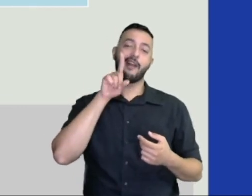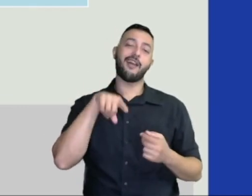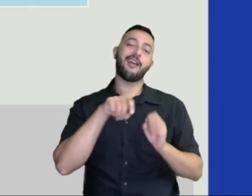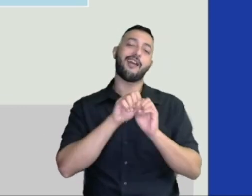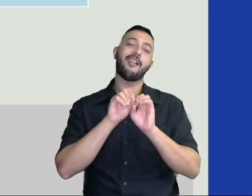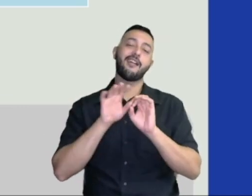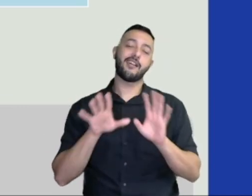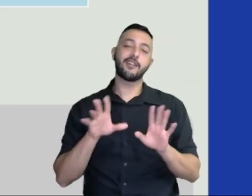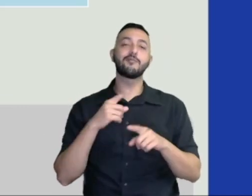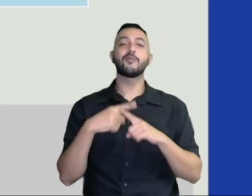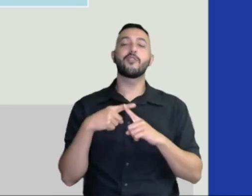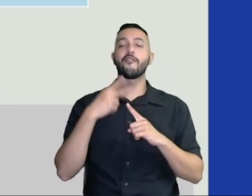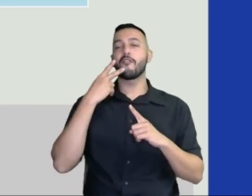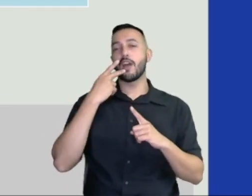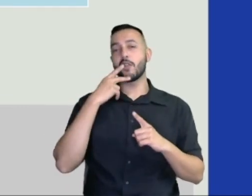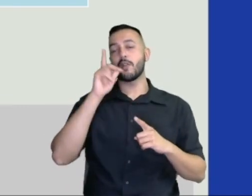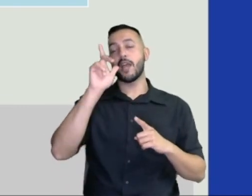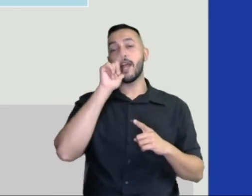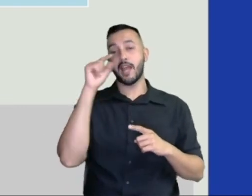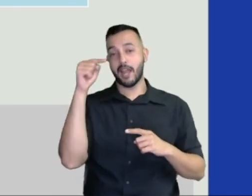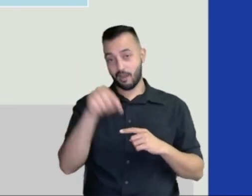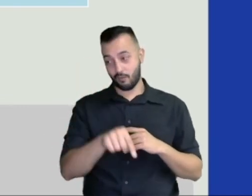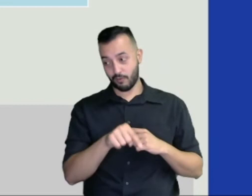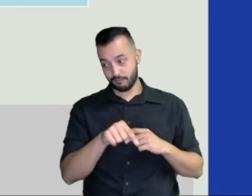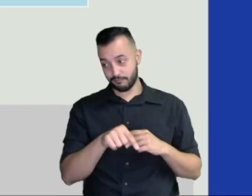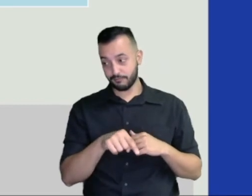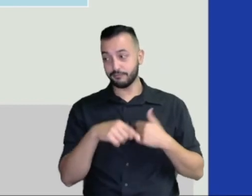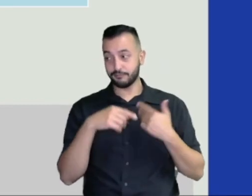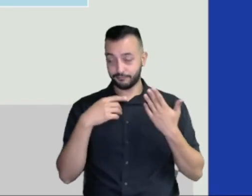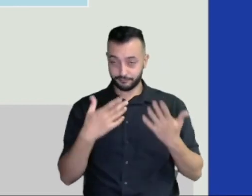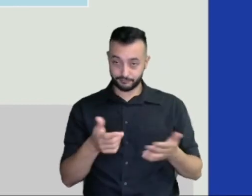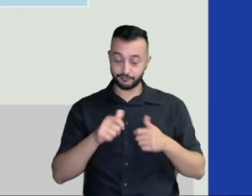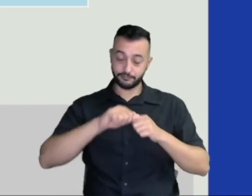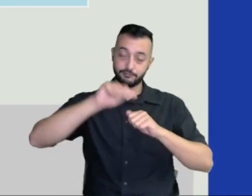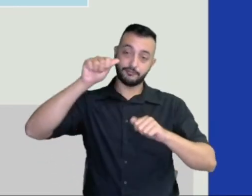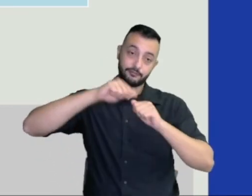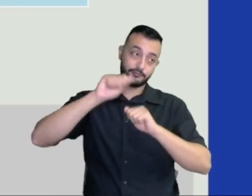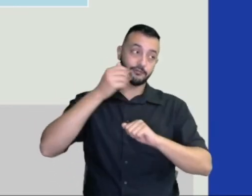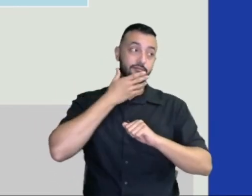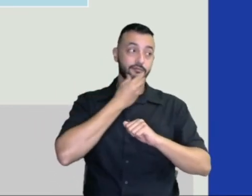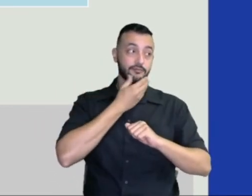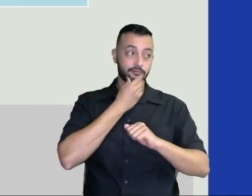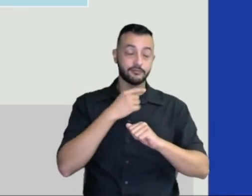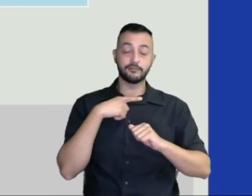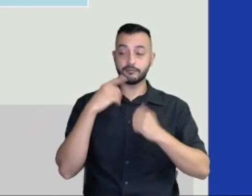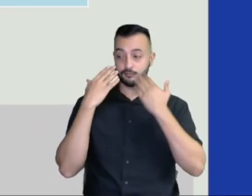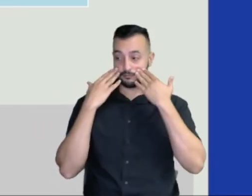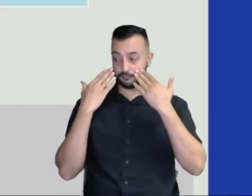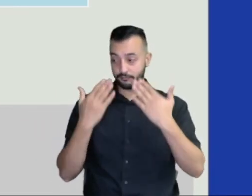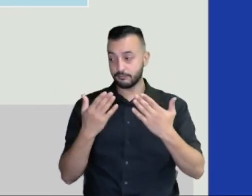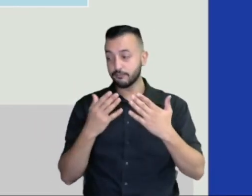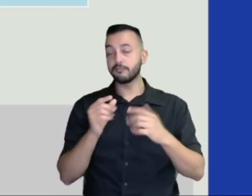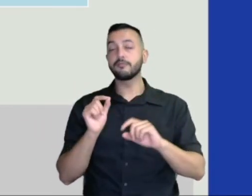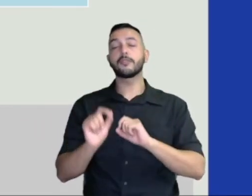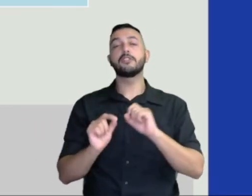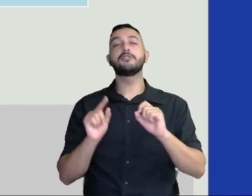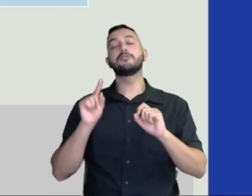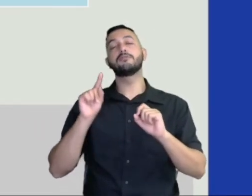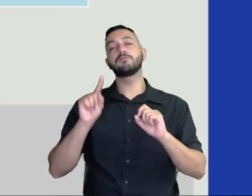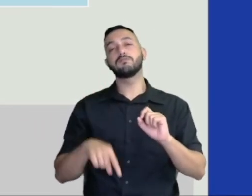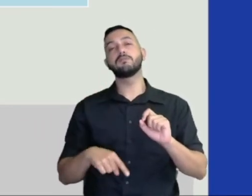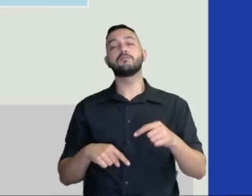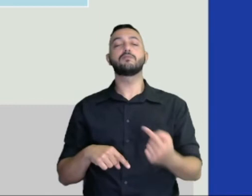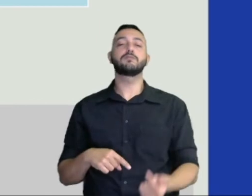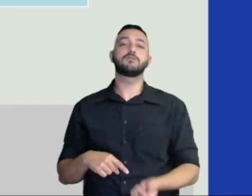estamos falando da água. O artigo masculino só fica lá na frente, no